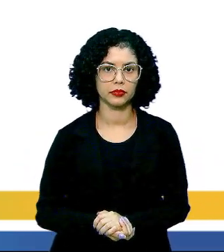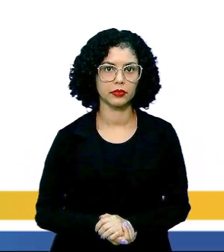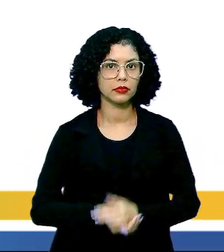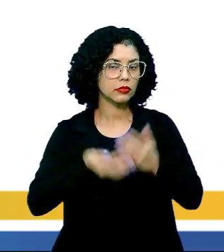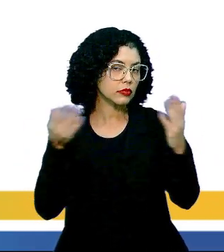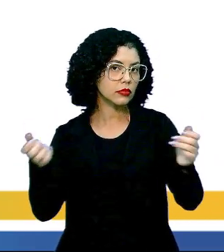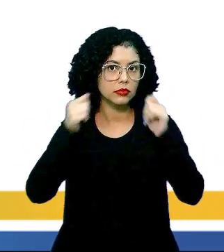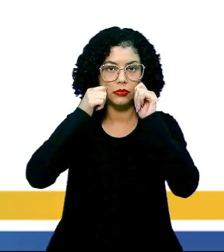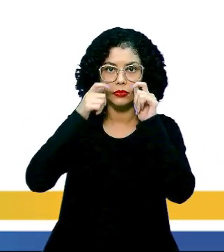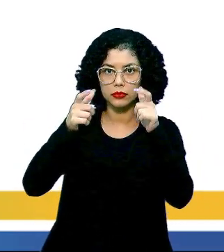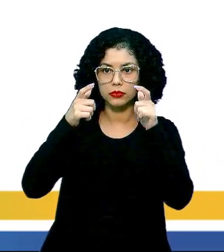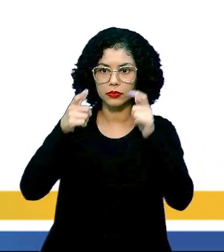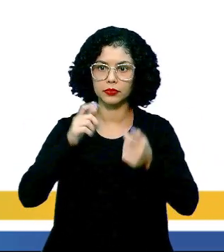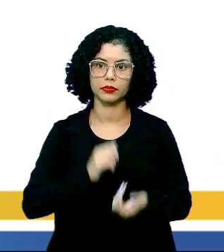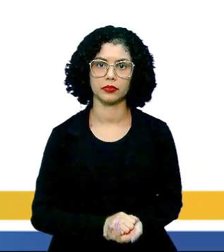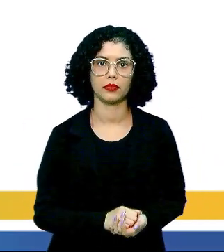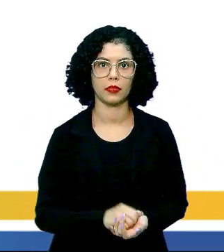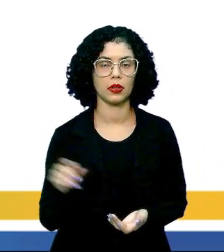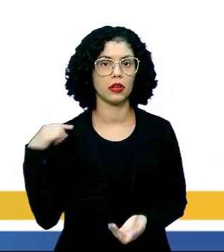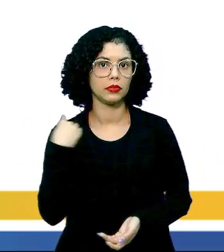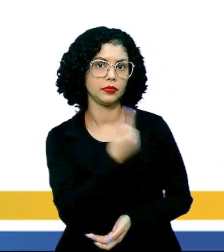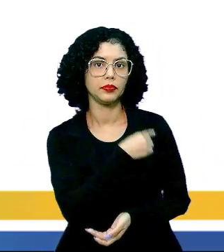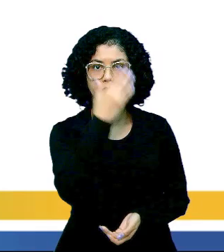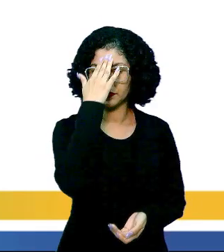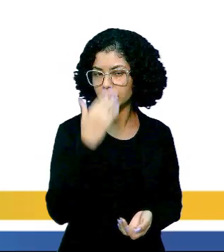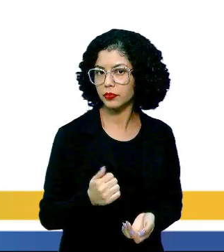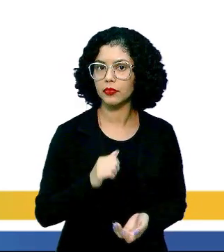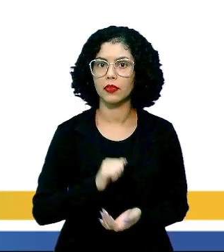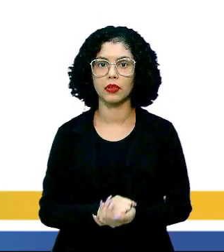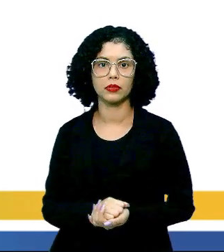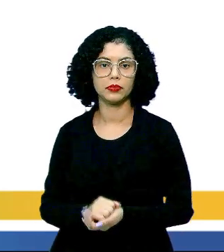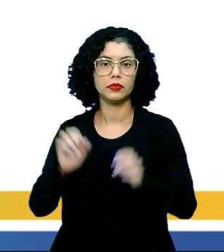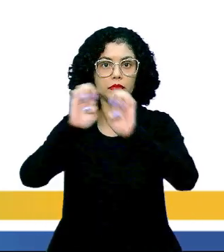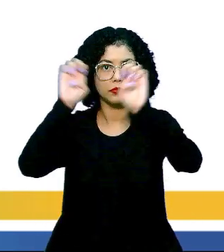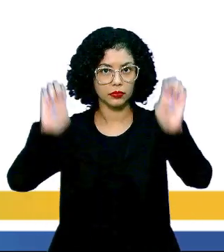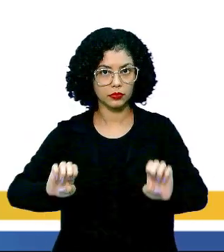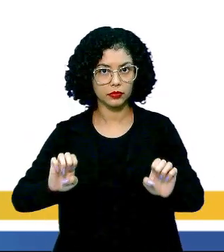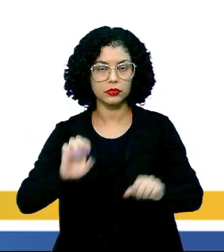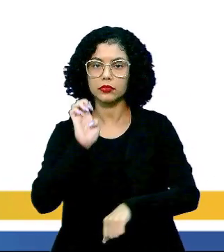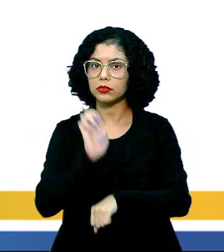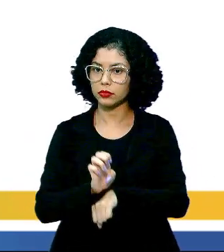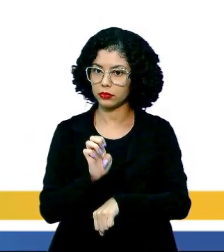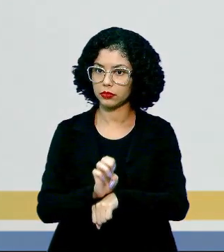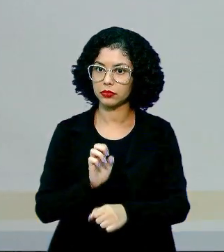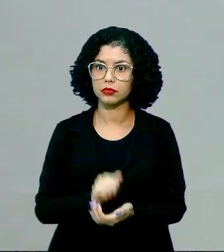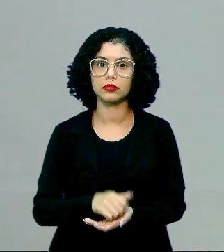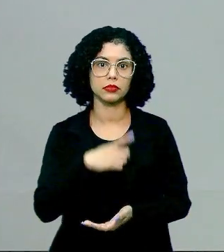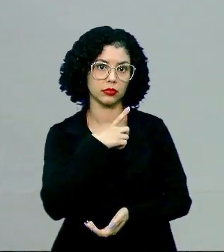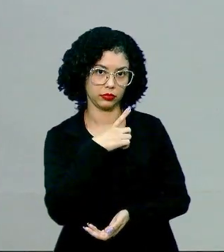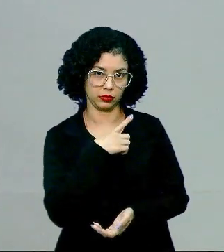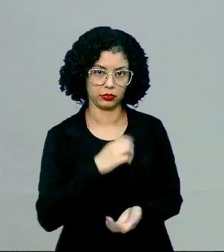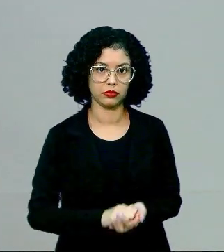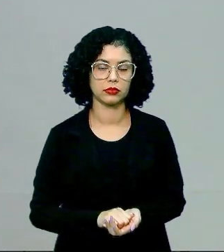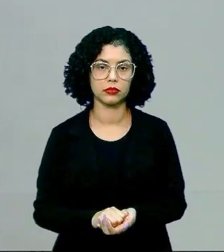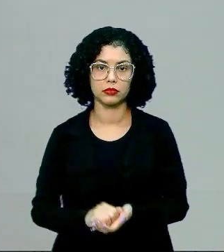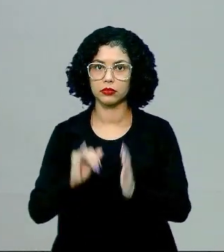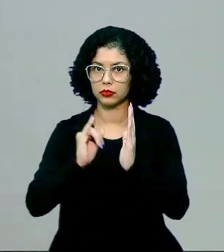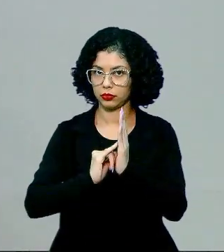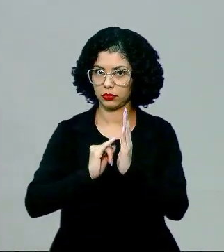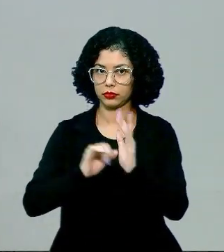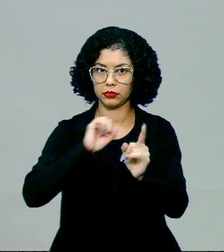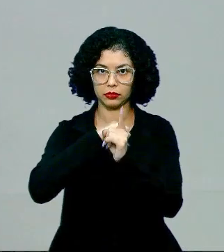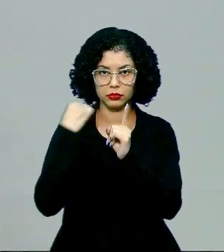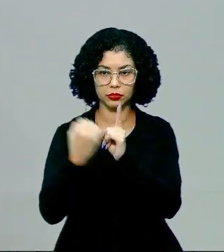né? Então prestem bem atenção. Nós sabemos que na estrutura do Estado há as